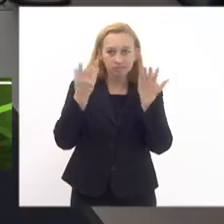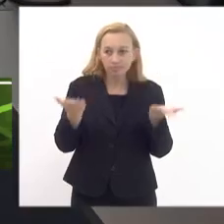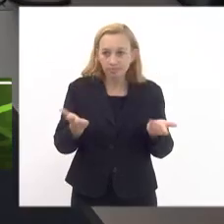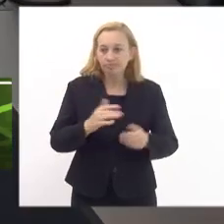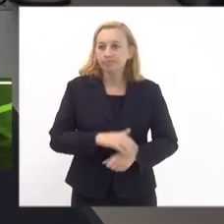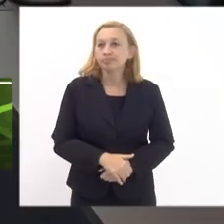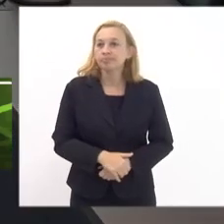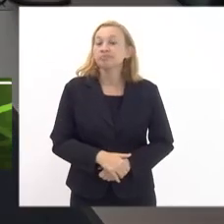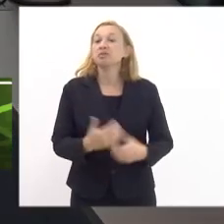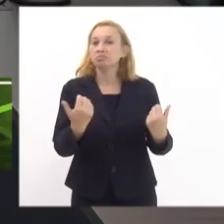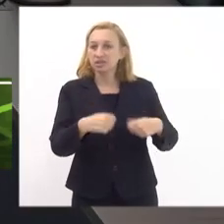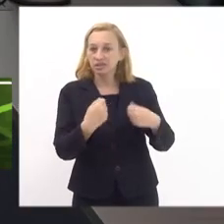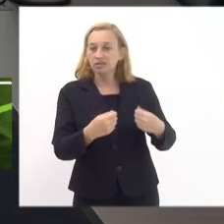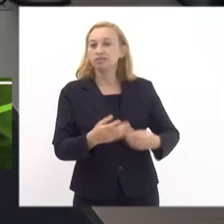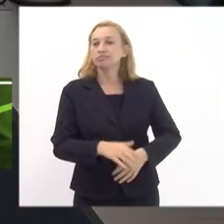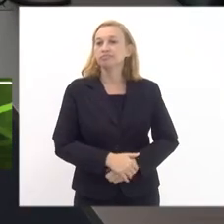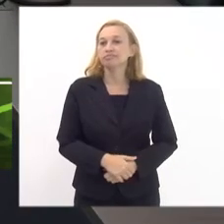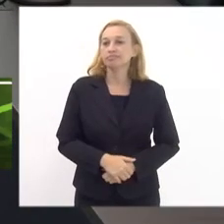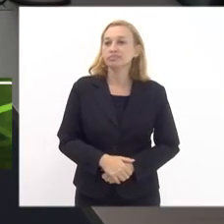E precisa mesmo.